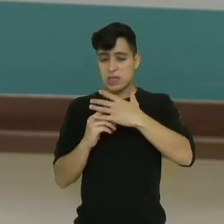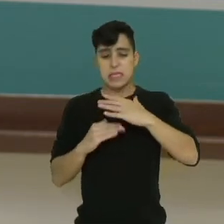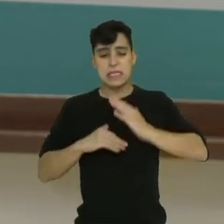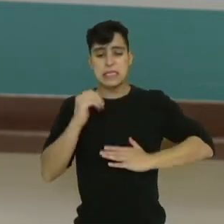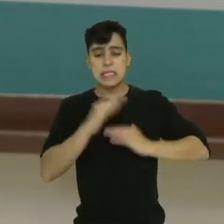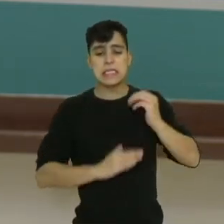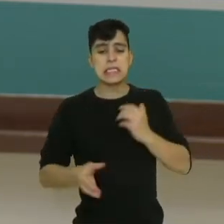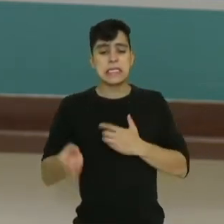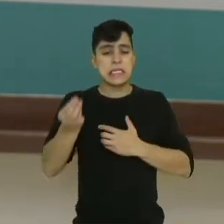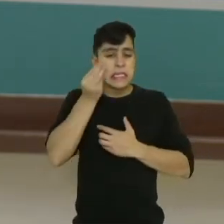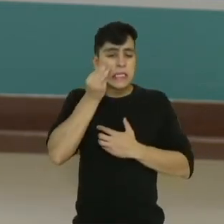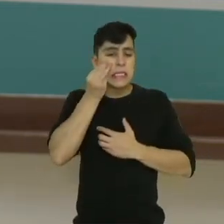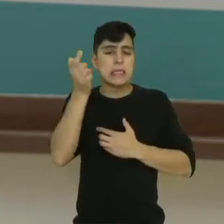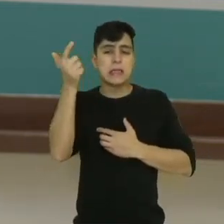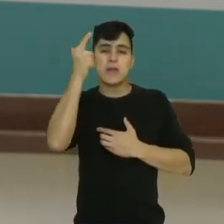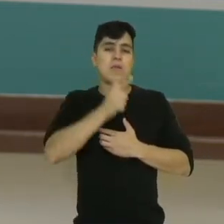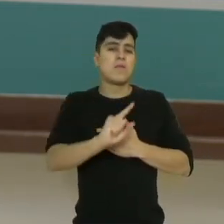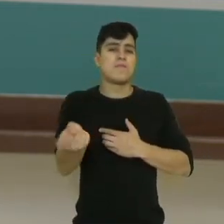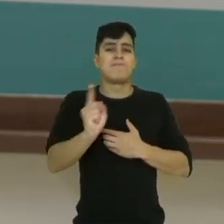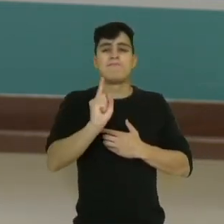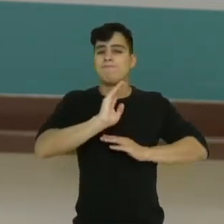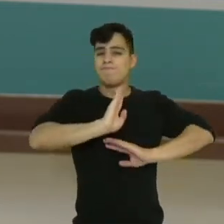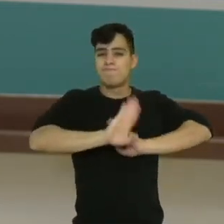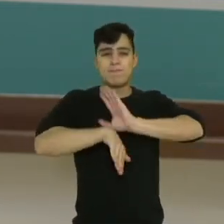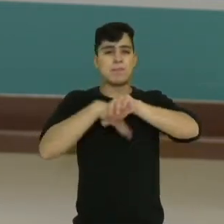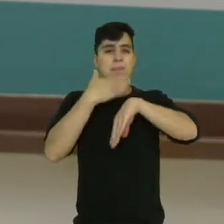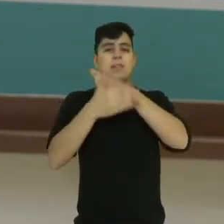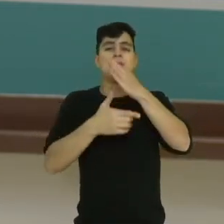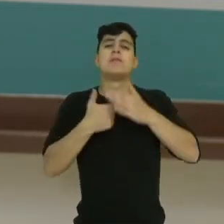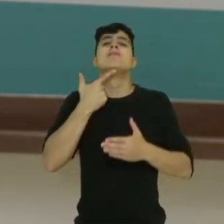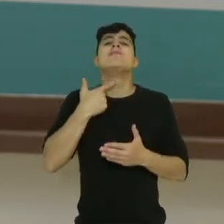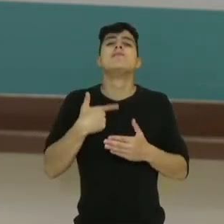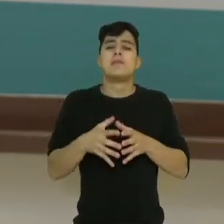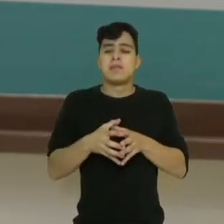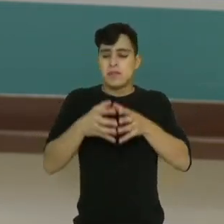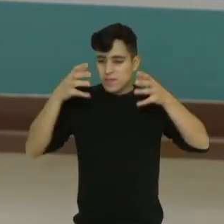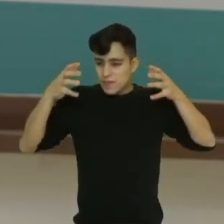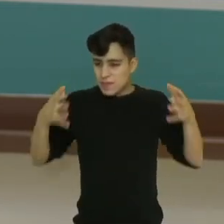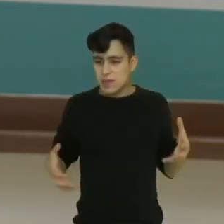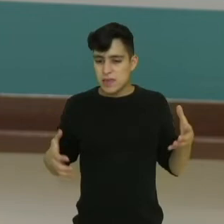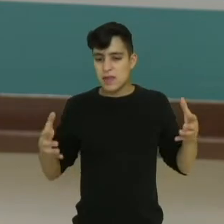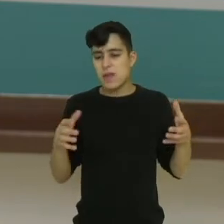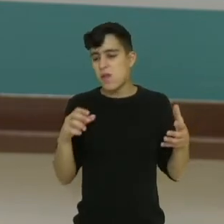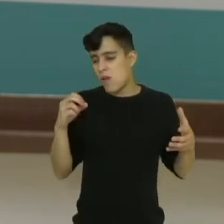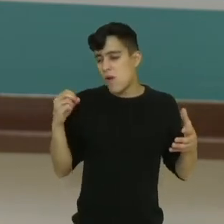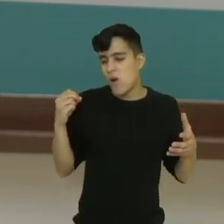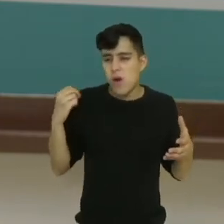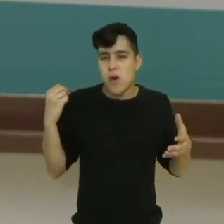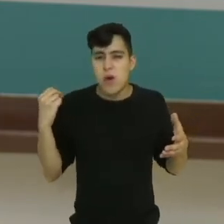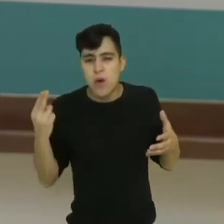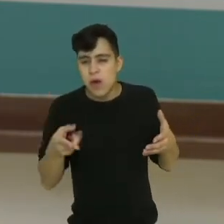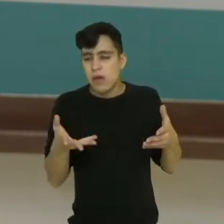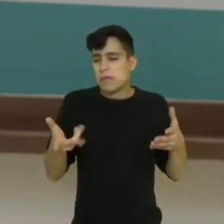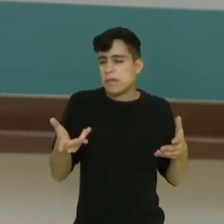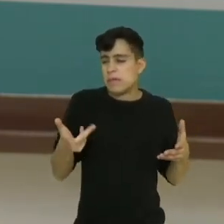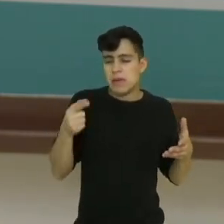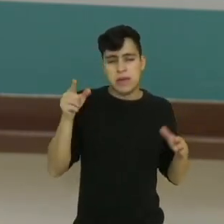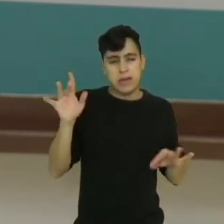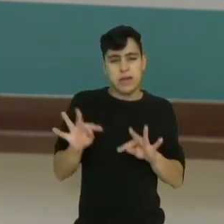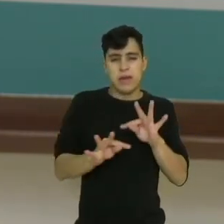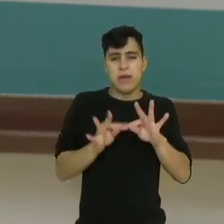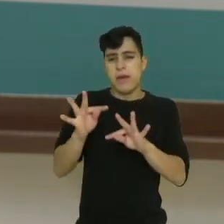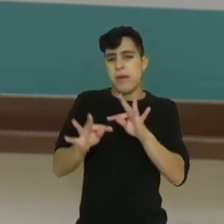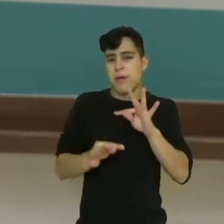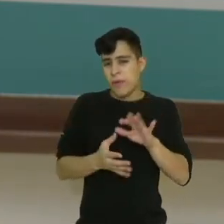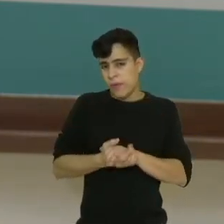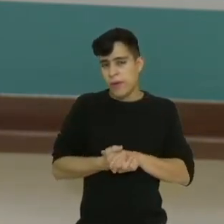prática não abrangeram esta vontade de crescer ou essa disseminação da rapidez tecnológica e